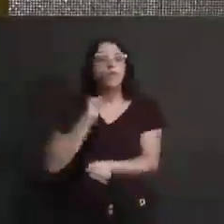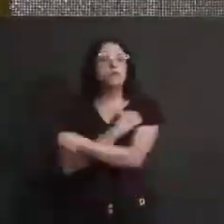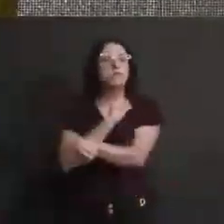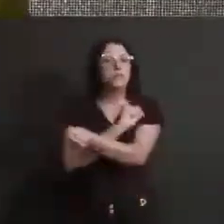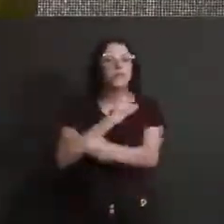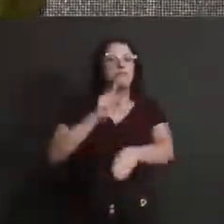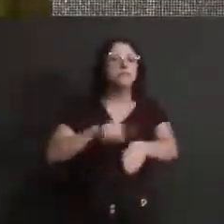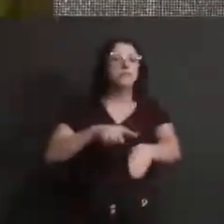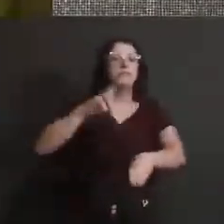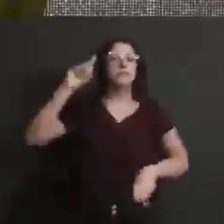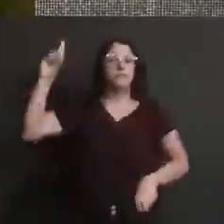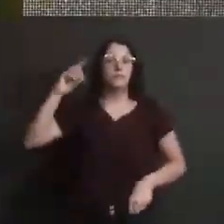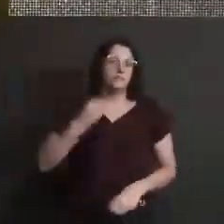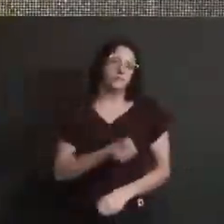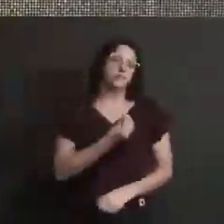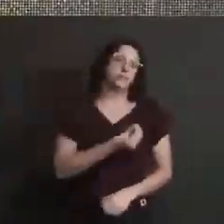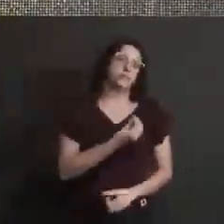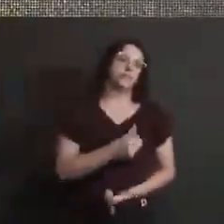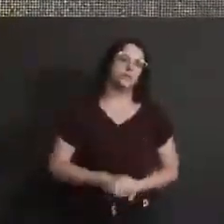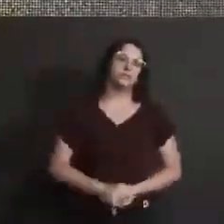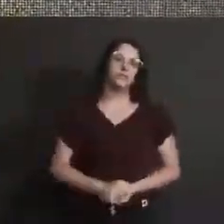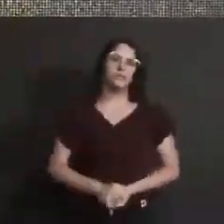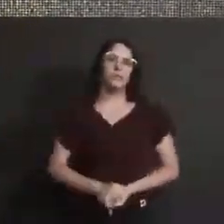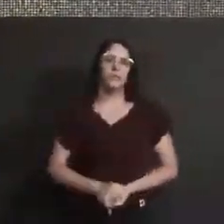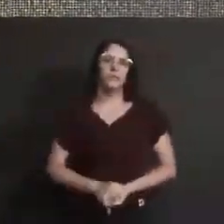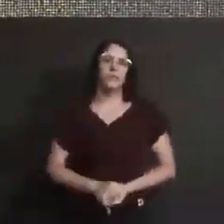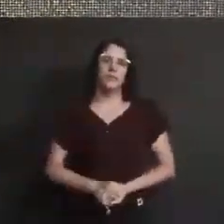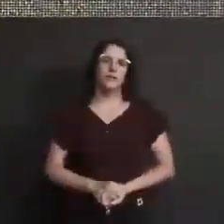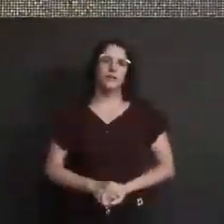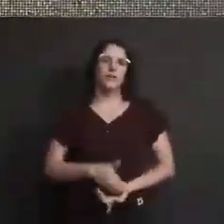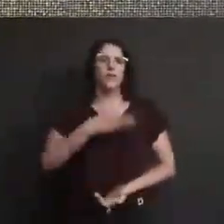sua vida, vale a pena.